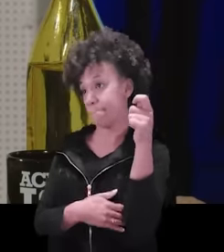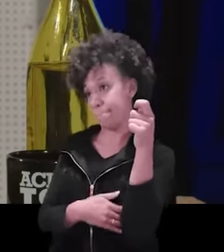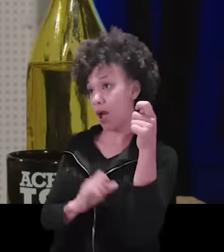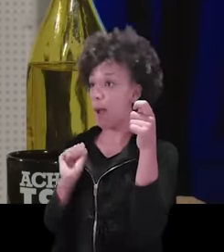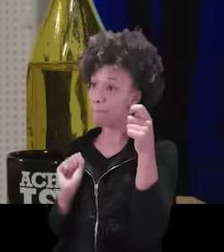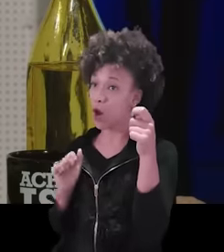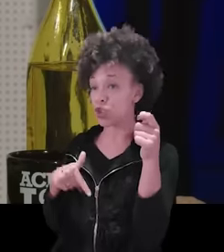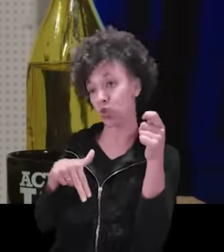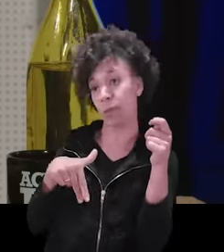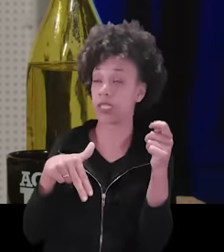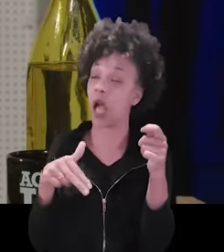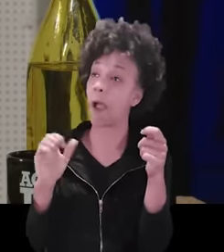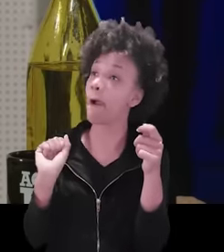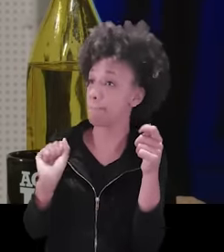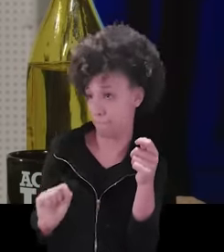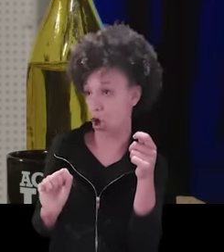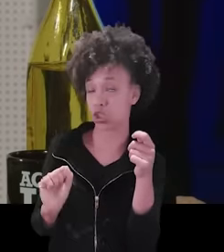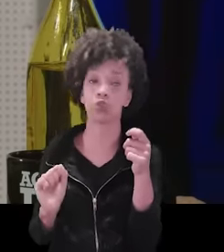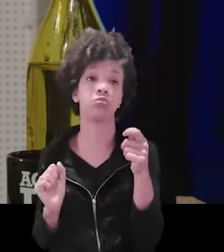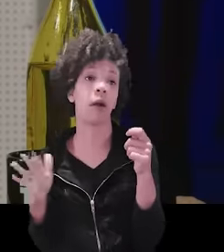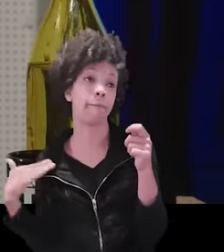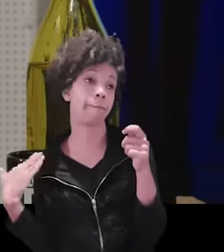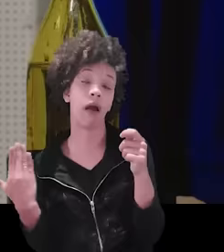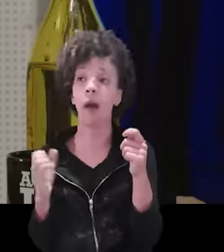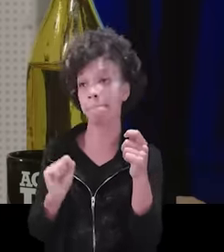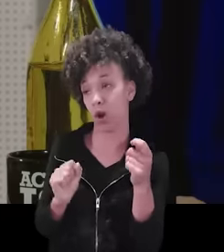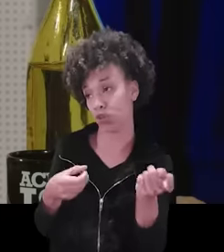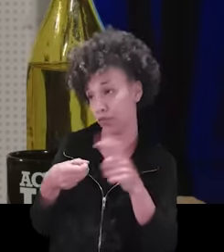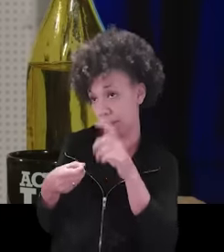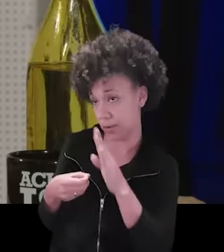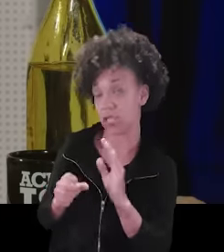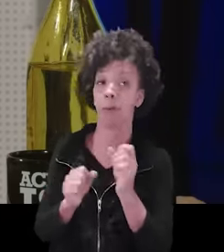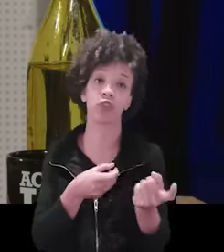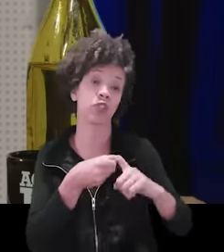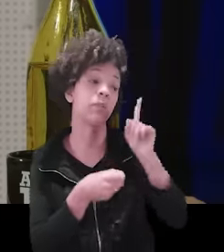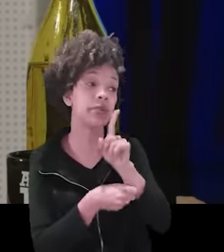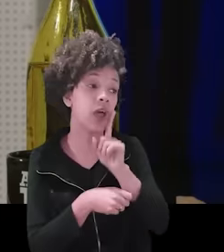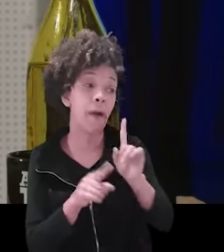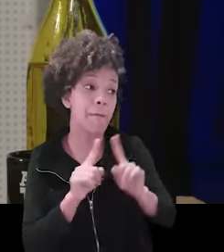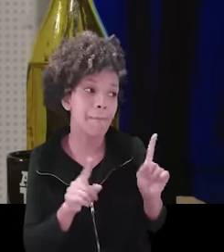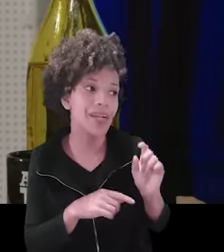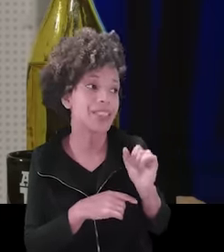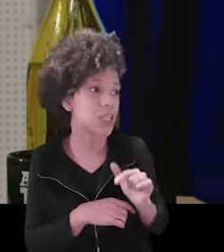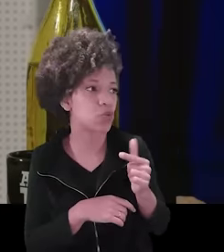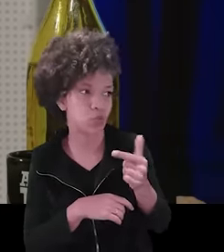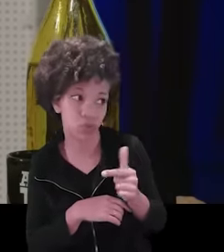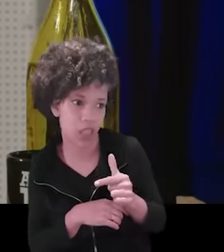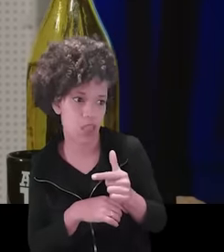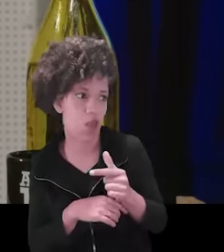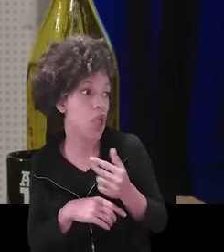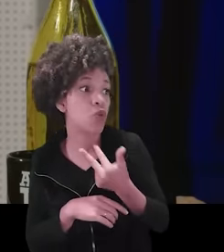entrar no país posso ir embora a hora que eu quiser só que ele te dá algumas responsabilidades por exemplo eu tenho brincar eu não posso ficar